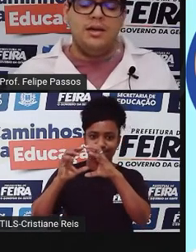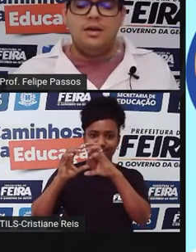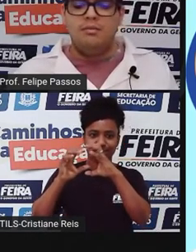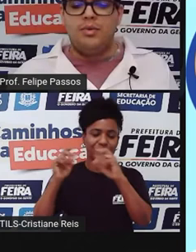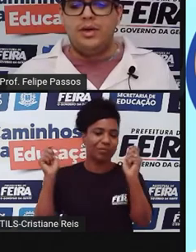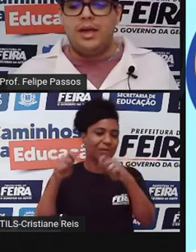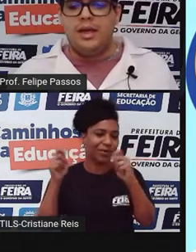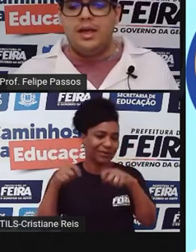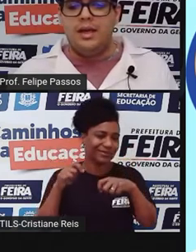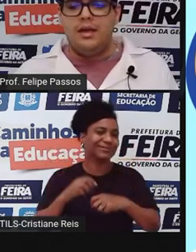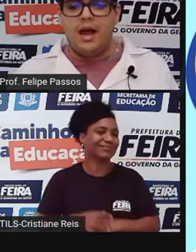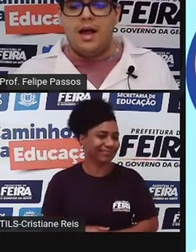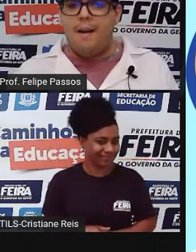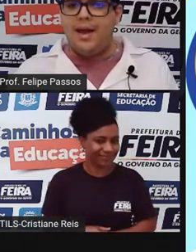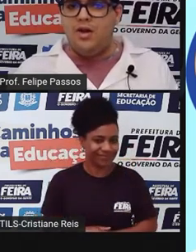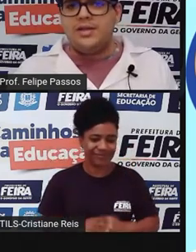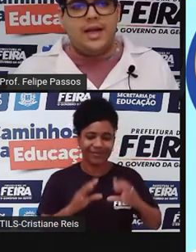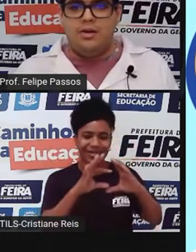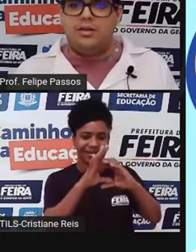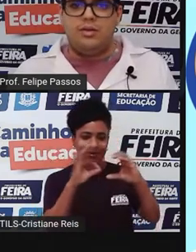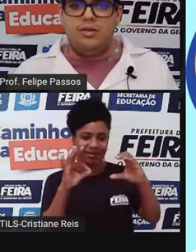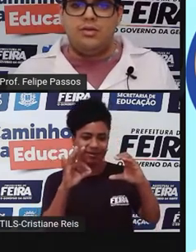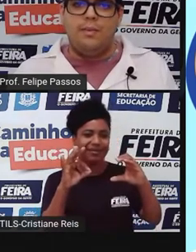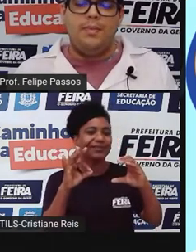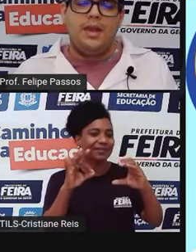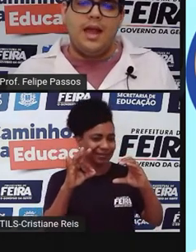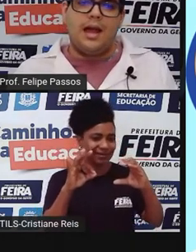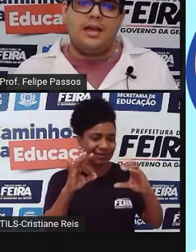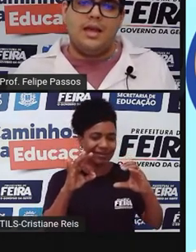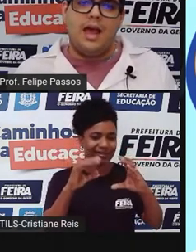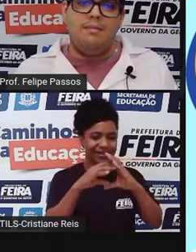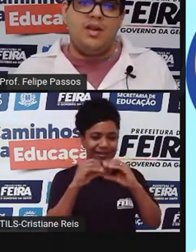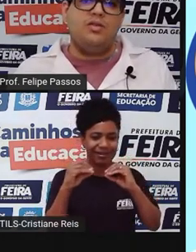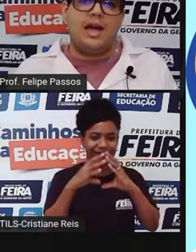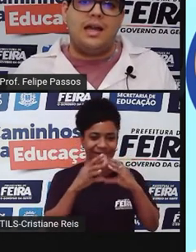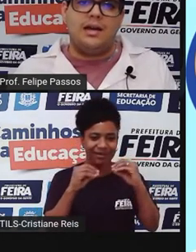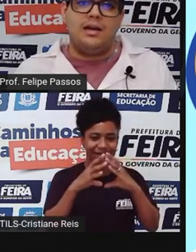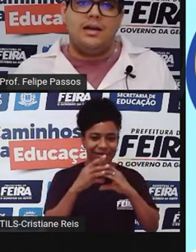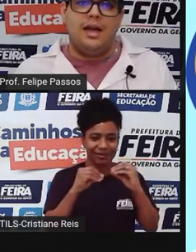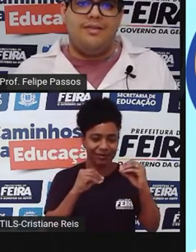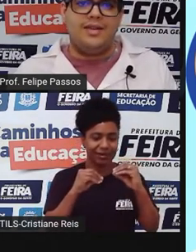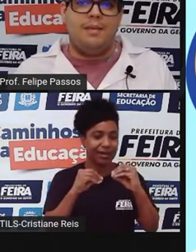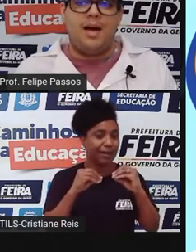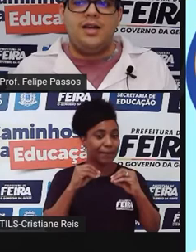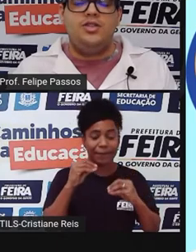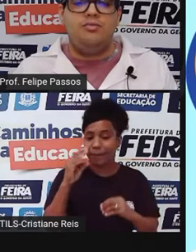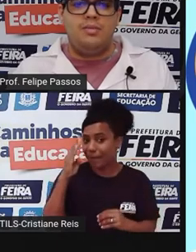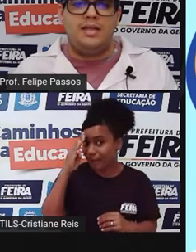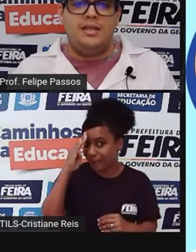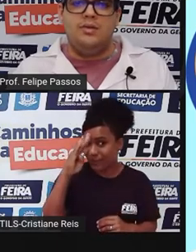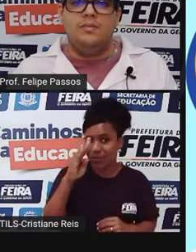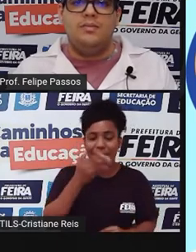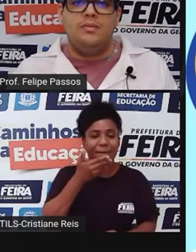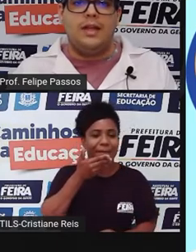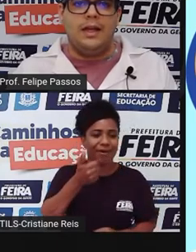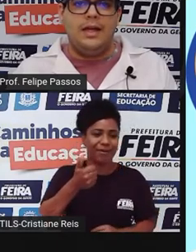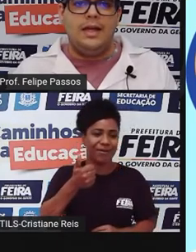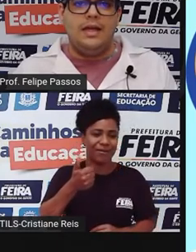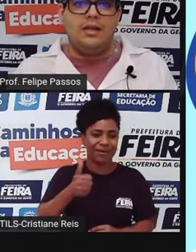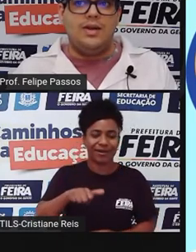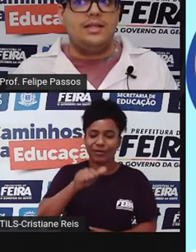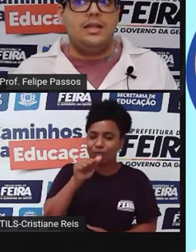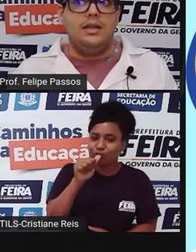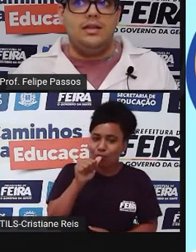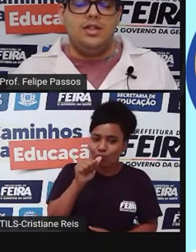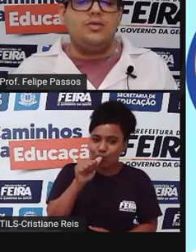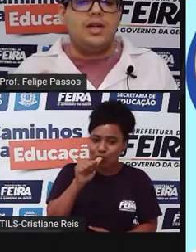polêmica, porque a melhor célula-tronco é a que é embrionária. Ela fazia parte de um bebezinho, né?